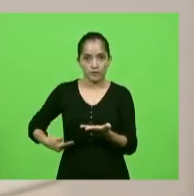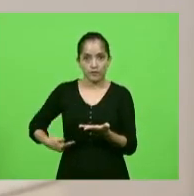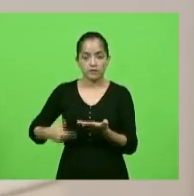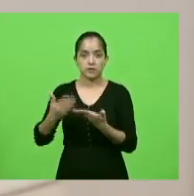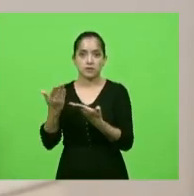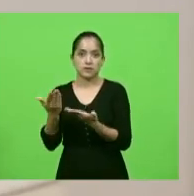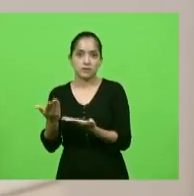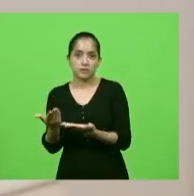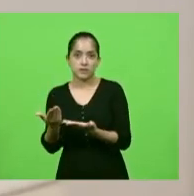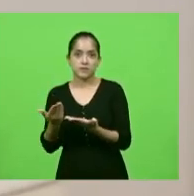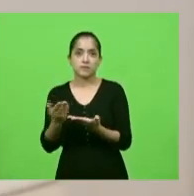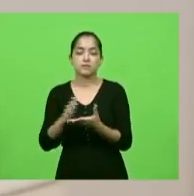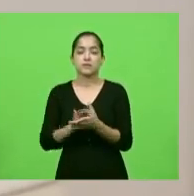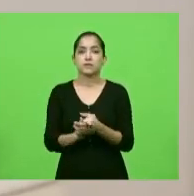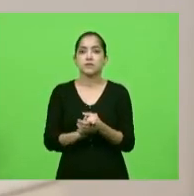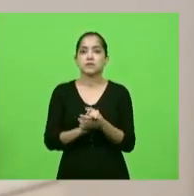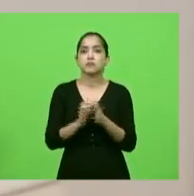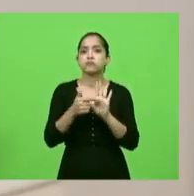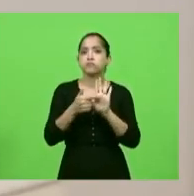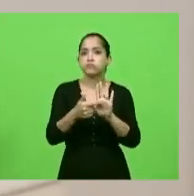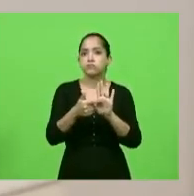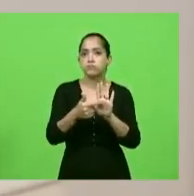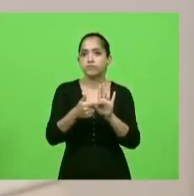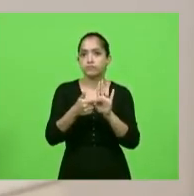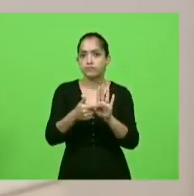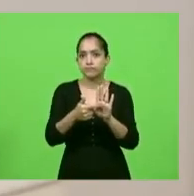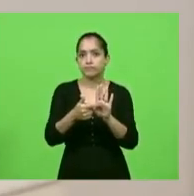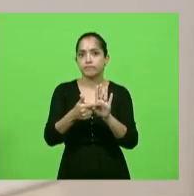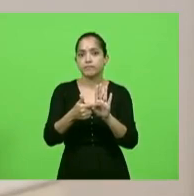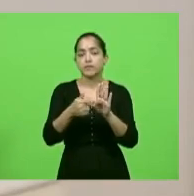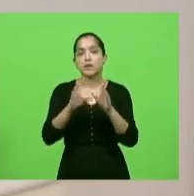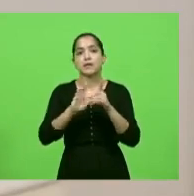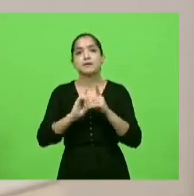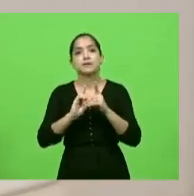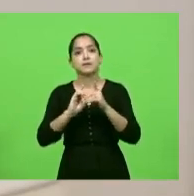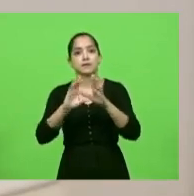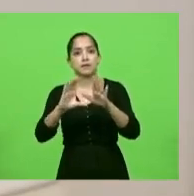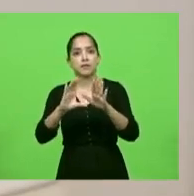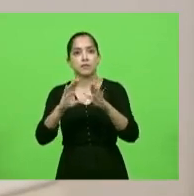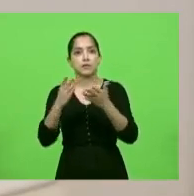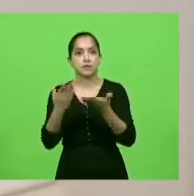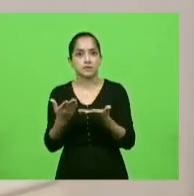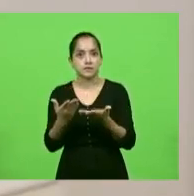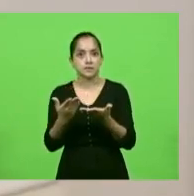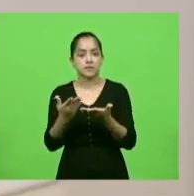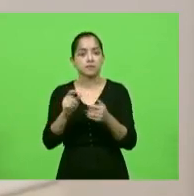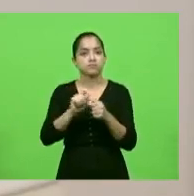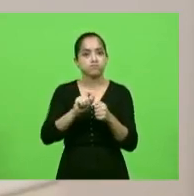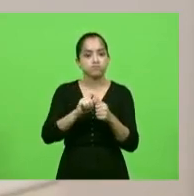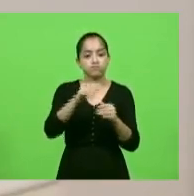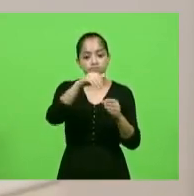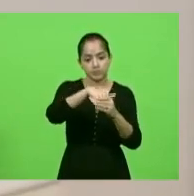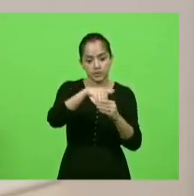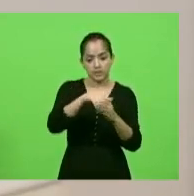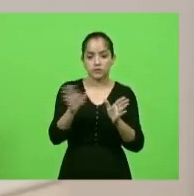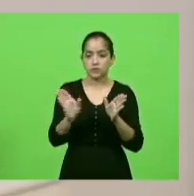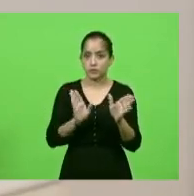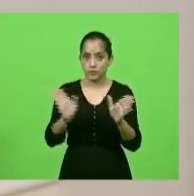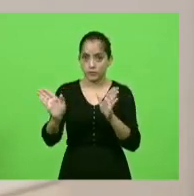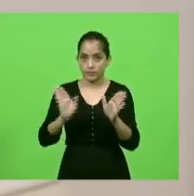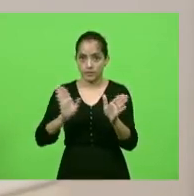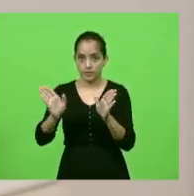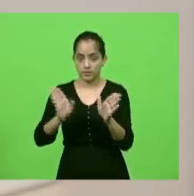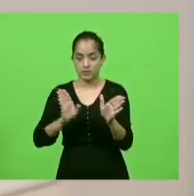de uma das formas de manifestação da democracia pela realização de eleições periódicas, que decorre